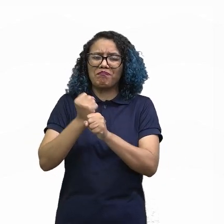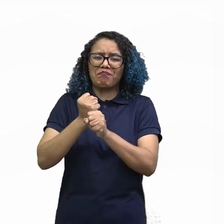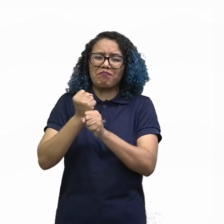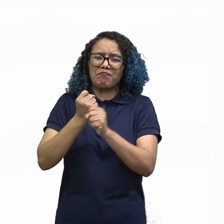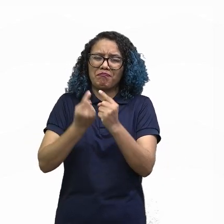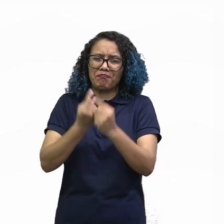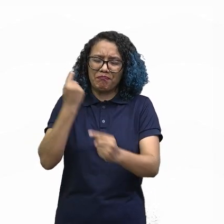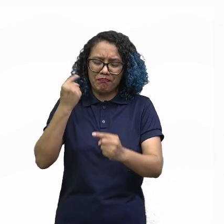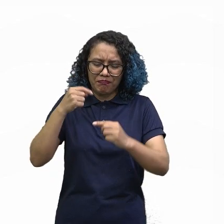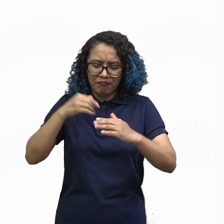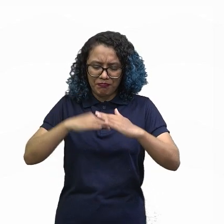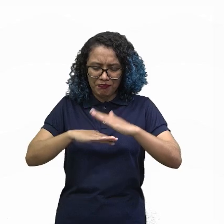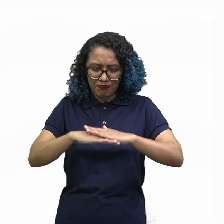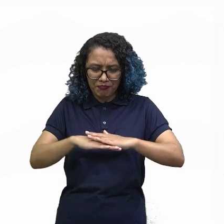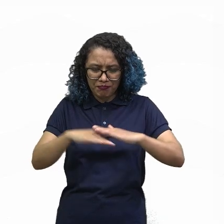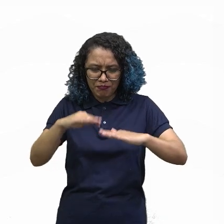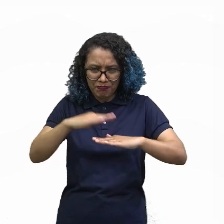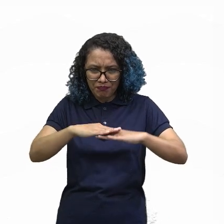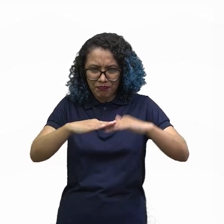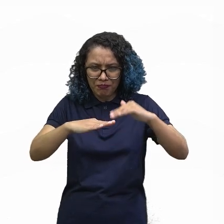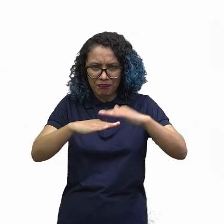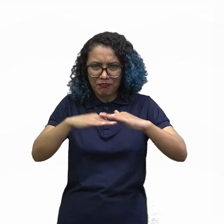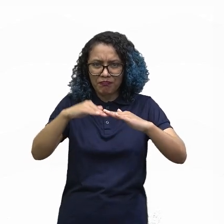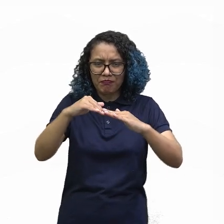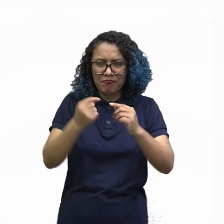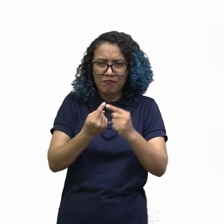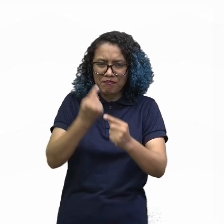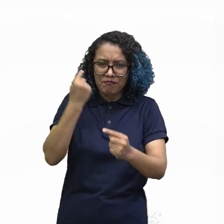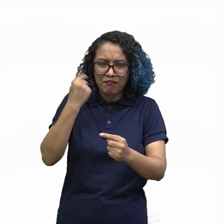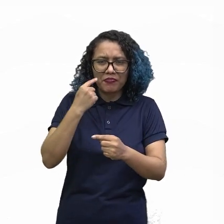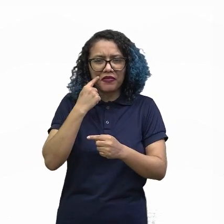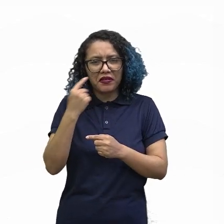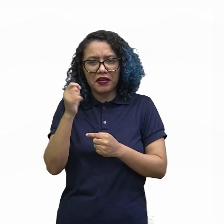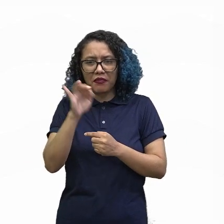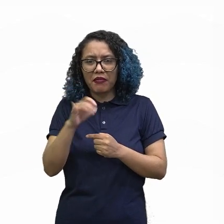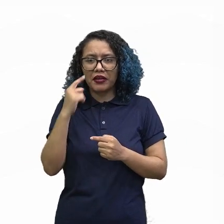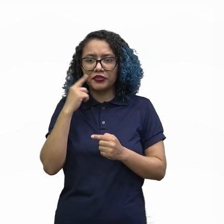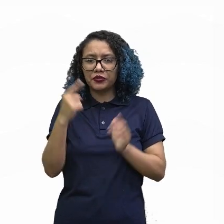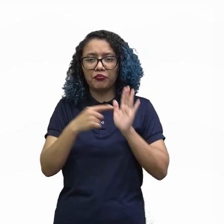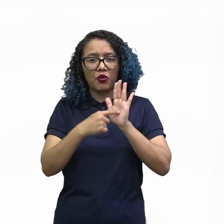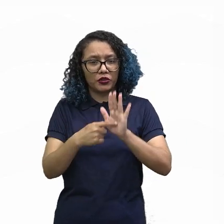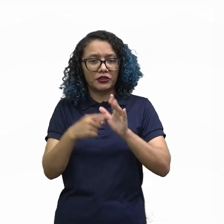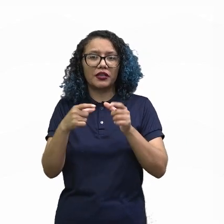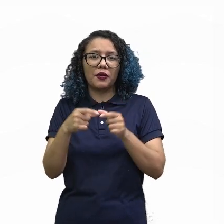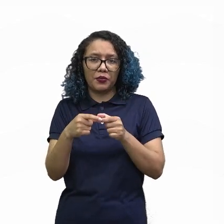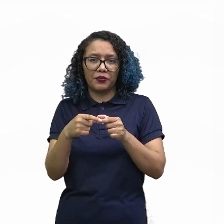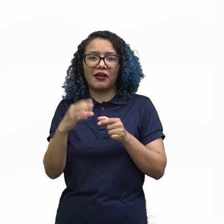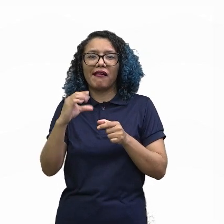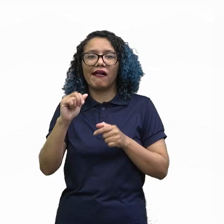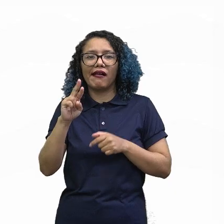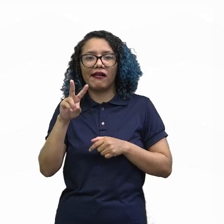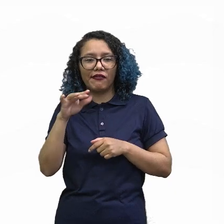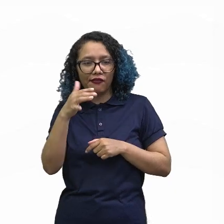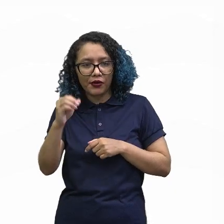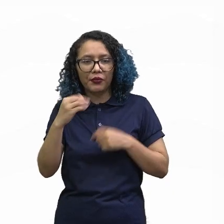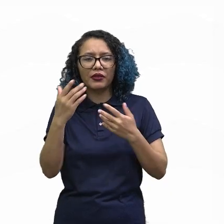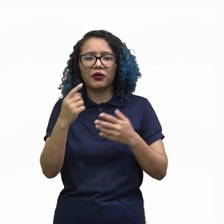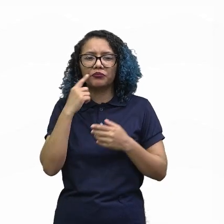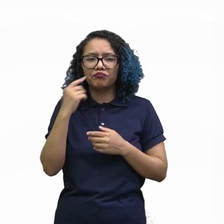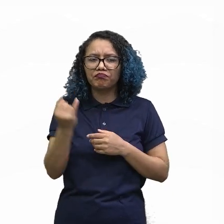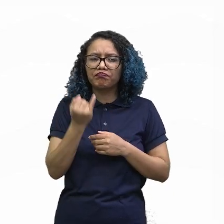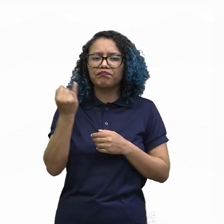milhões de anos. Aí você tem a imagem aí, então, do carvão mineral. O carvão mineral é um importante combustível